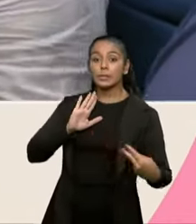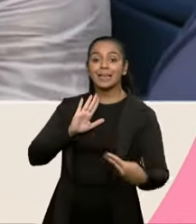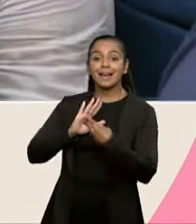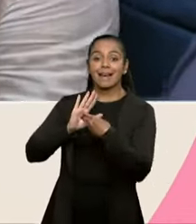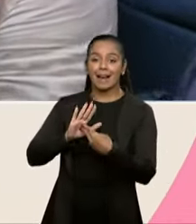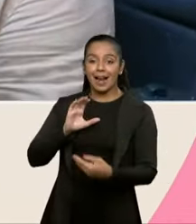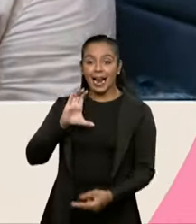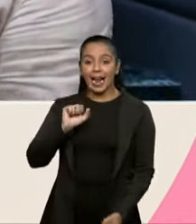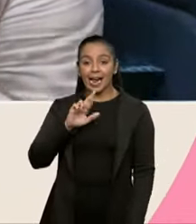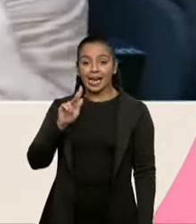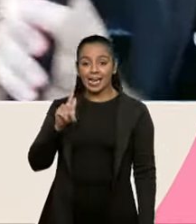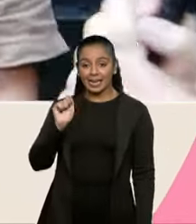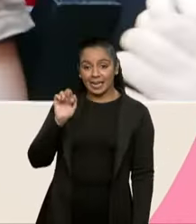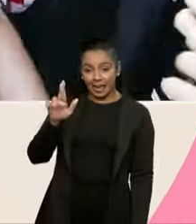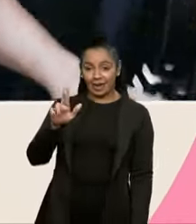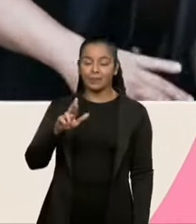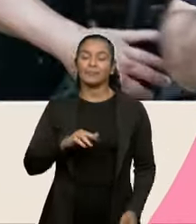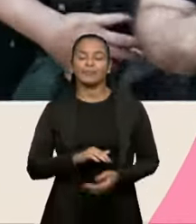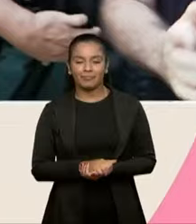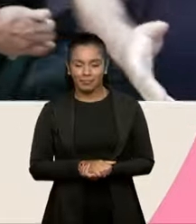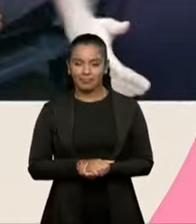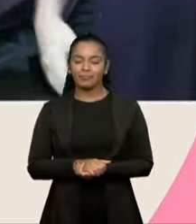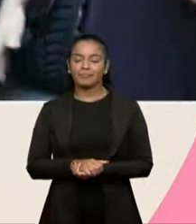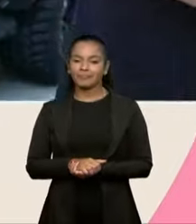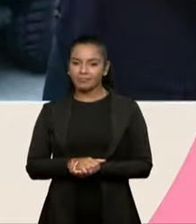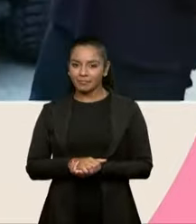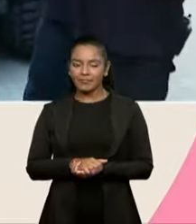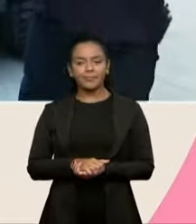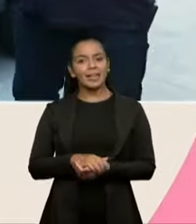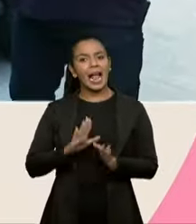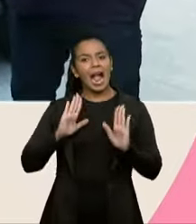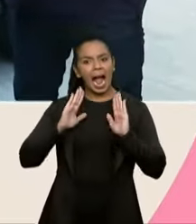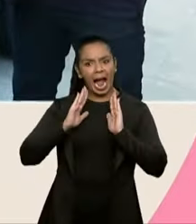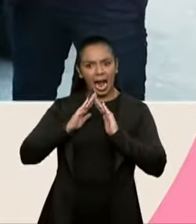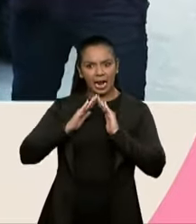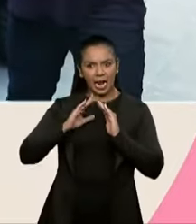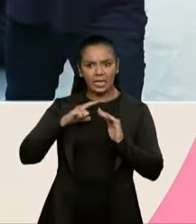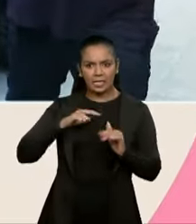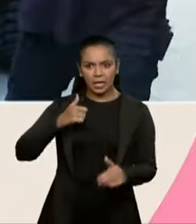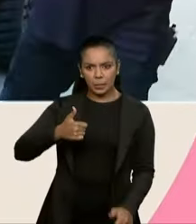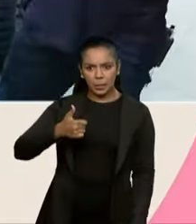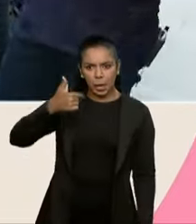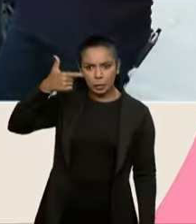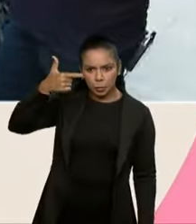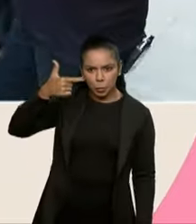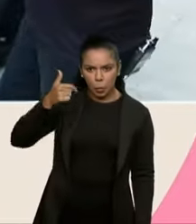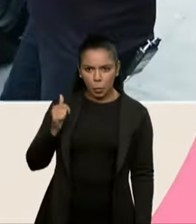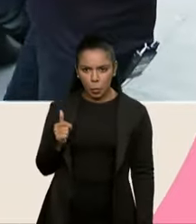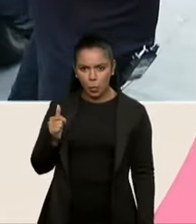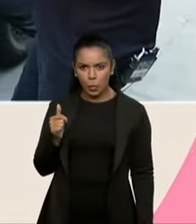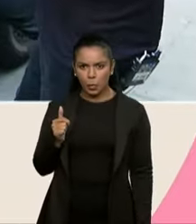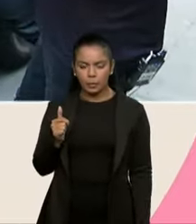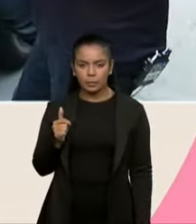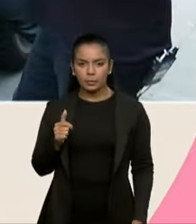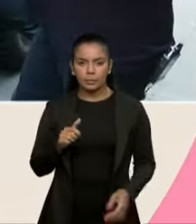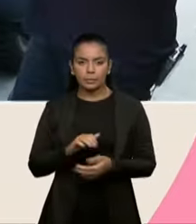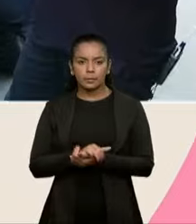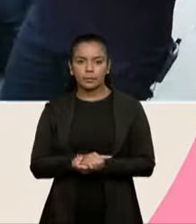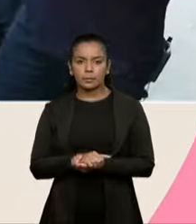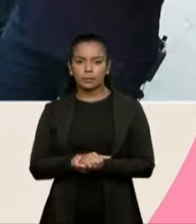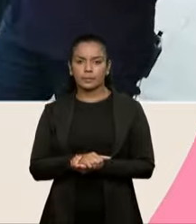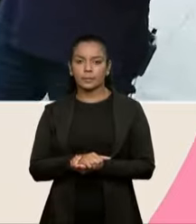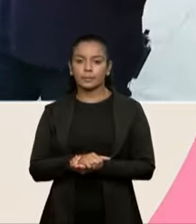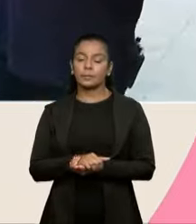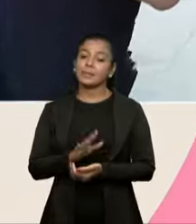casa, maravilhoso. Carregar a casa, é isso. E aí, Cissa, aqui na outra porta a gente tem toda a parte de navegação.